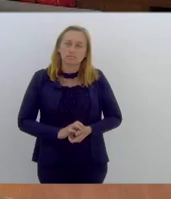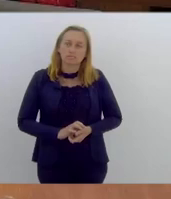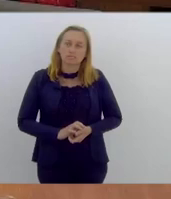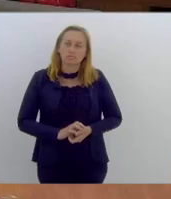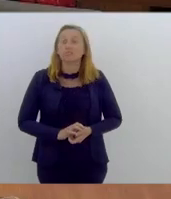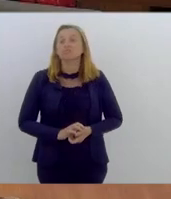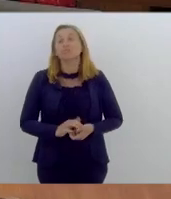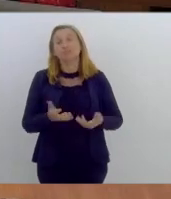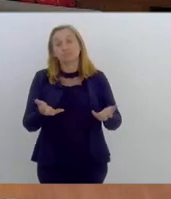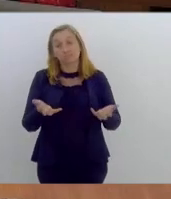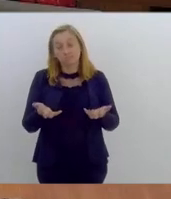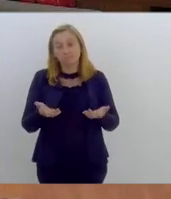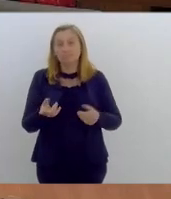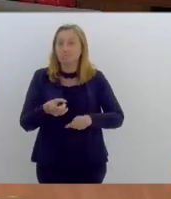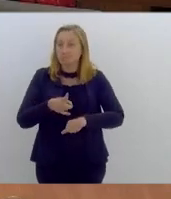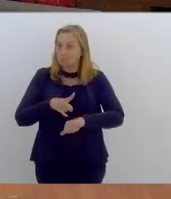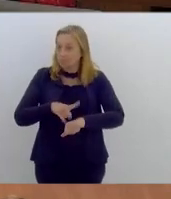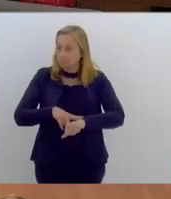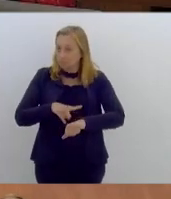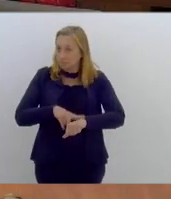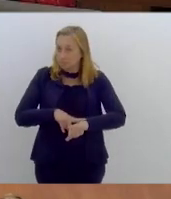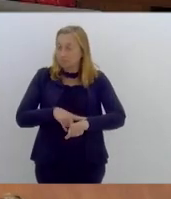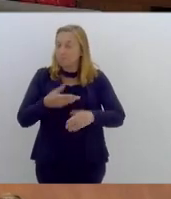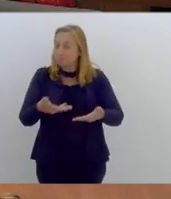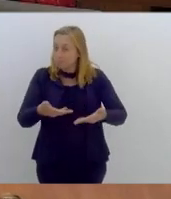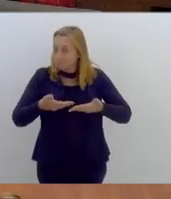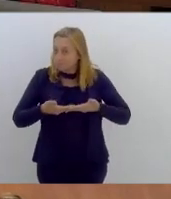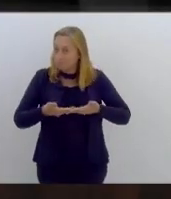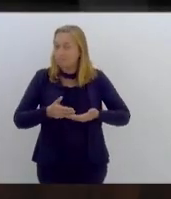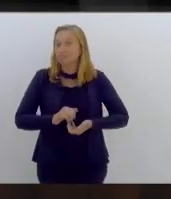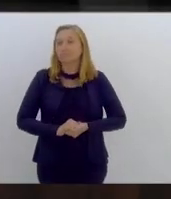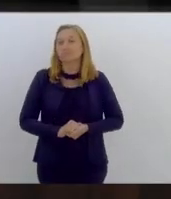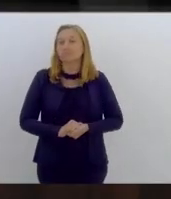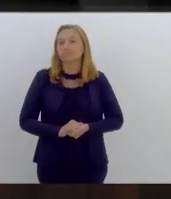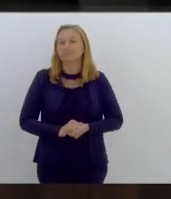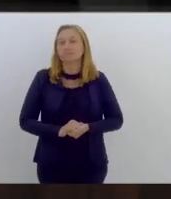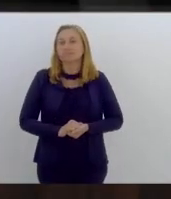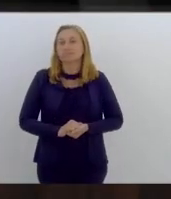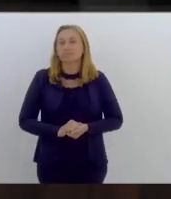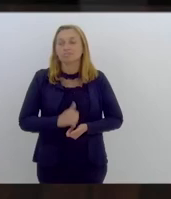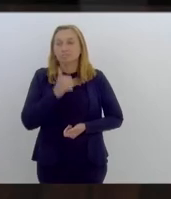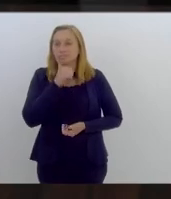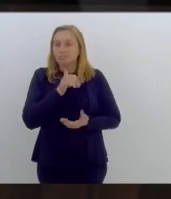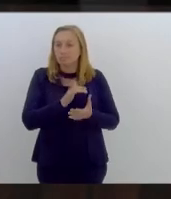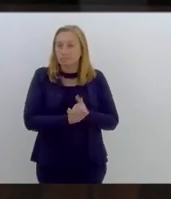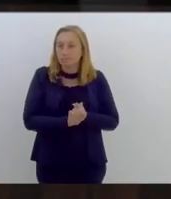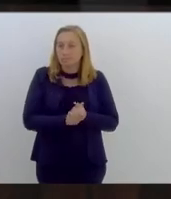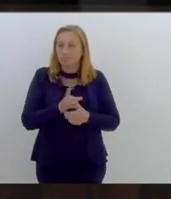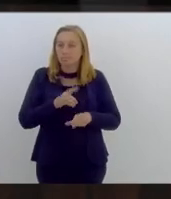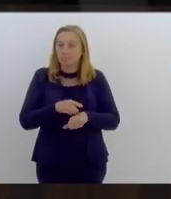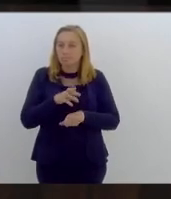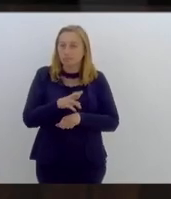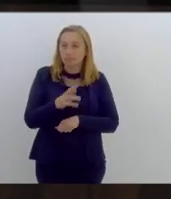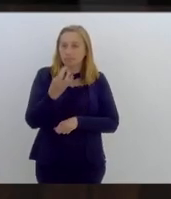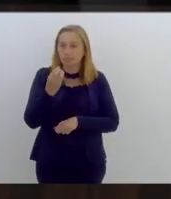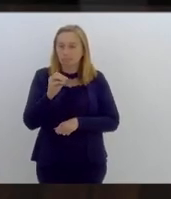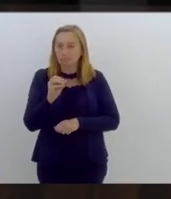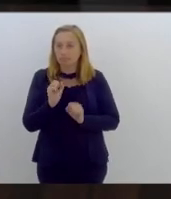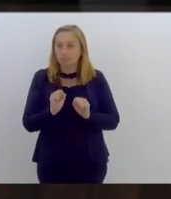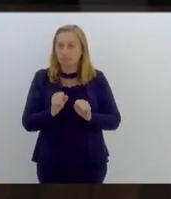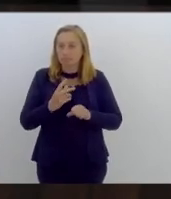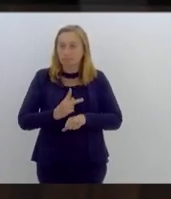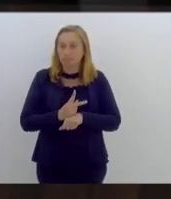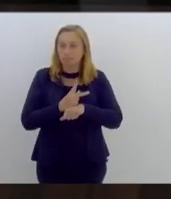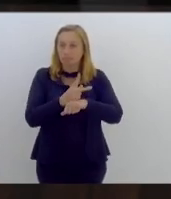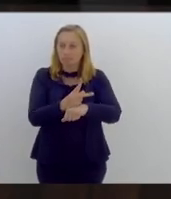Quero, nesse momento, convidar a esposa do nosso doutor Rodrigo para que possa fazer a